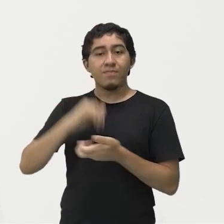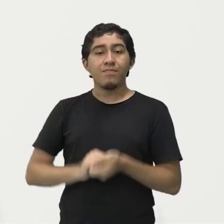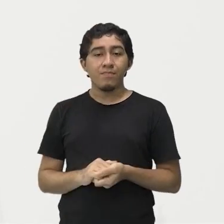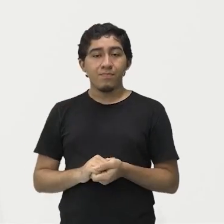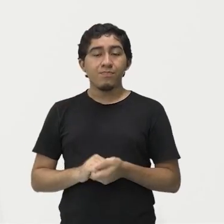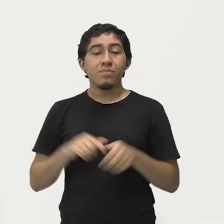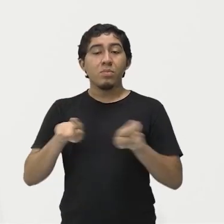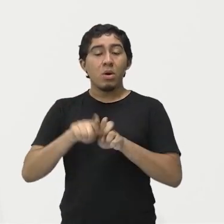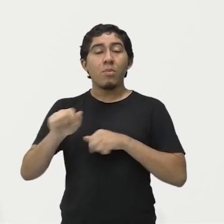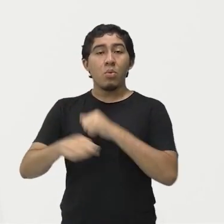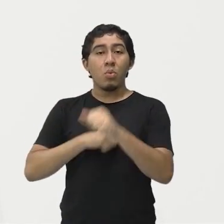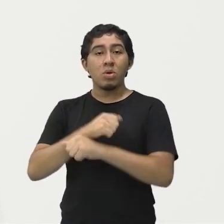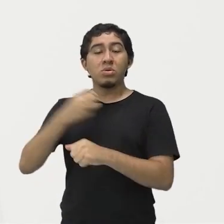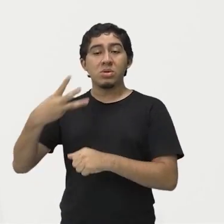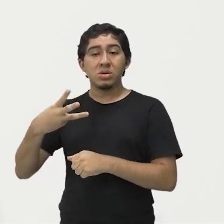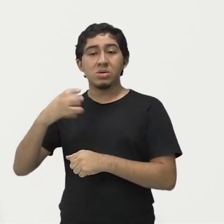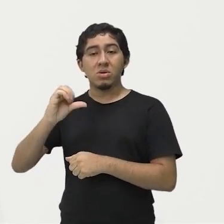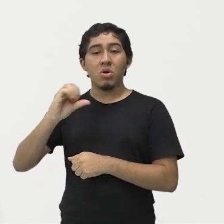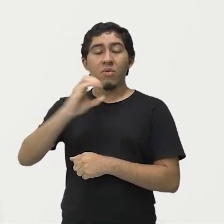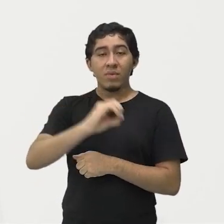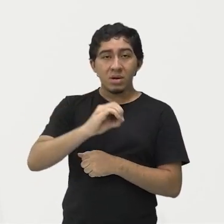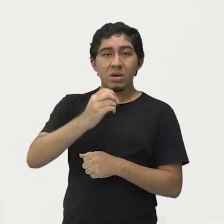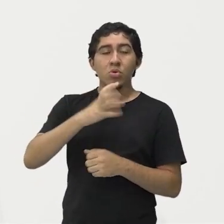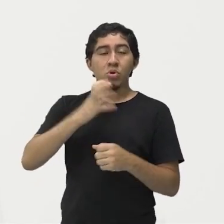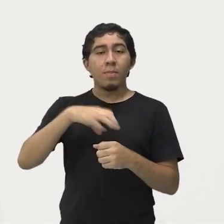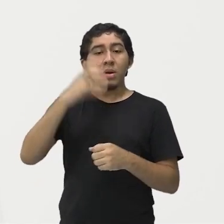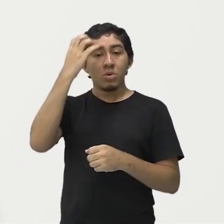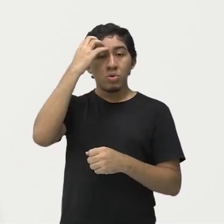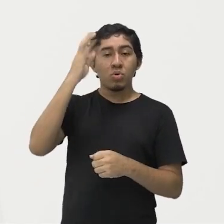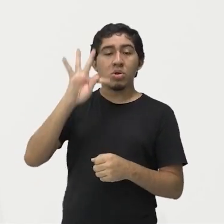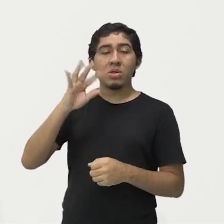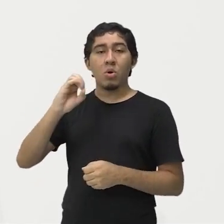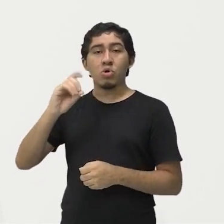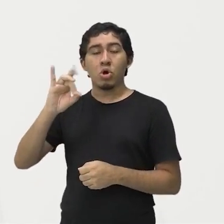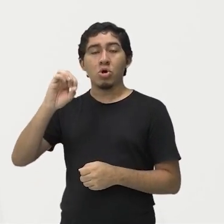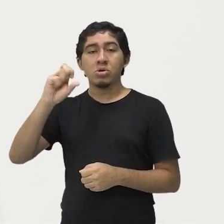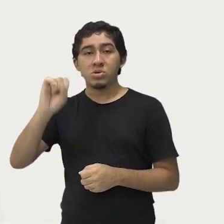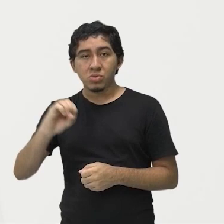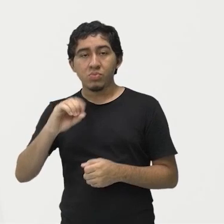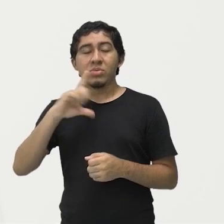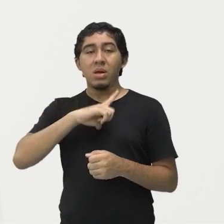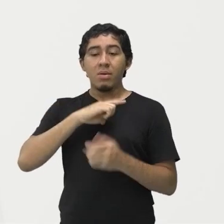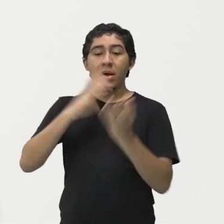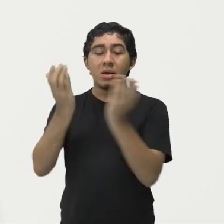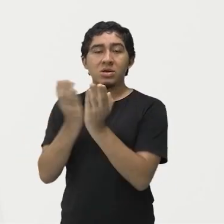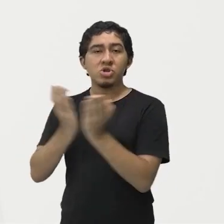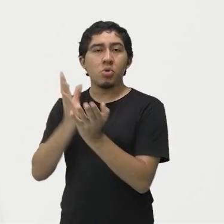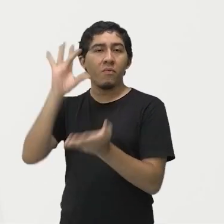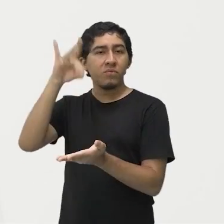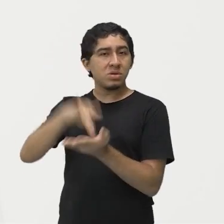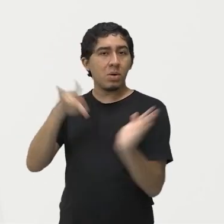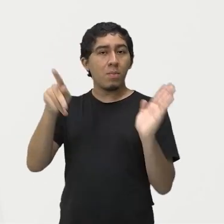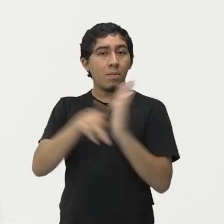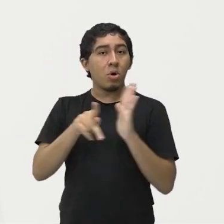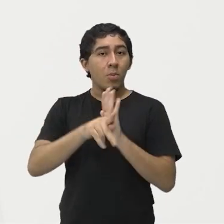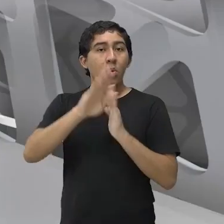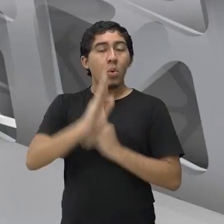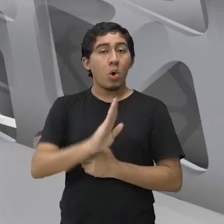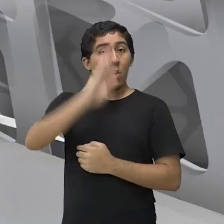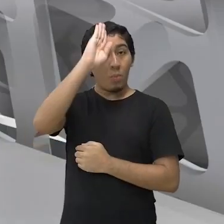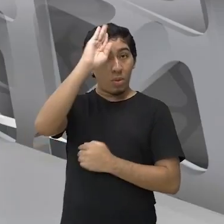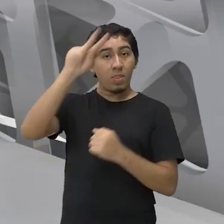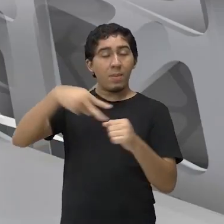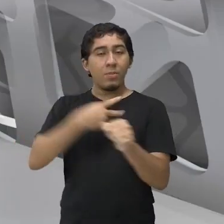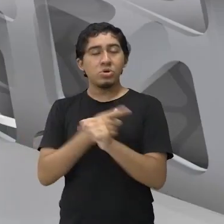390, quando o cristianismo passaria a se tornar a religião oficial do Império Romano e todas as outras